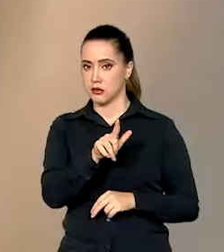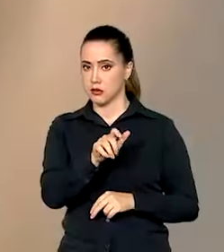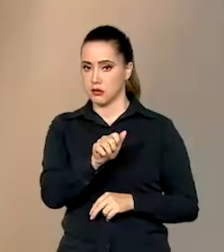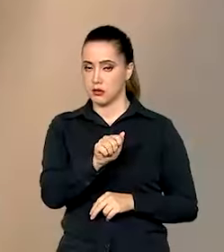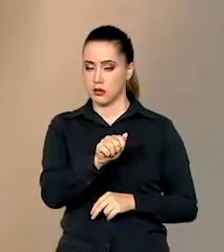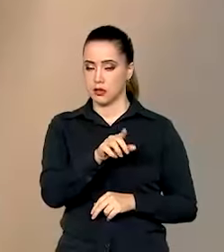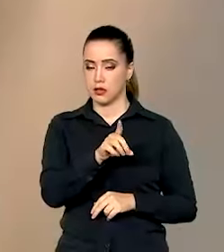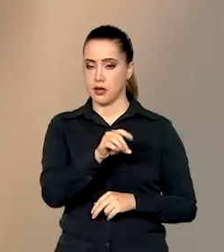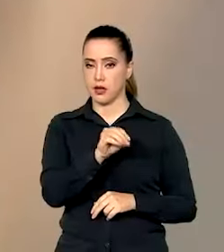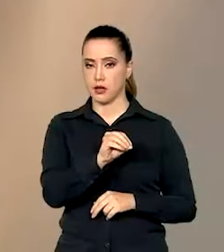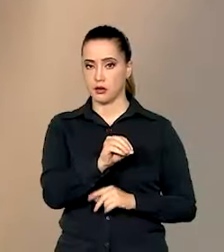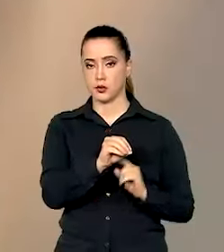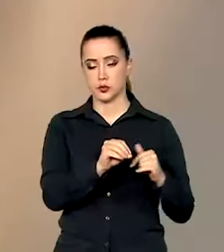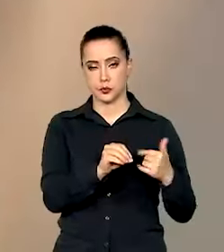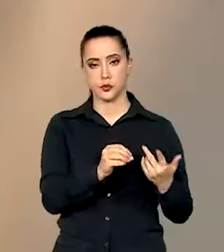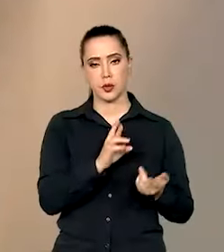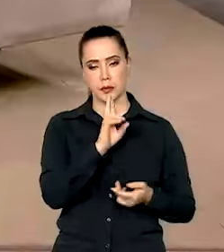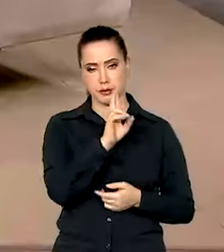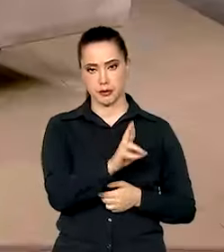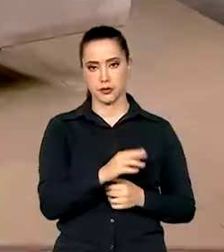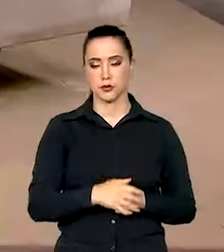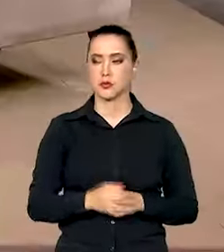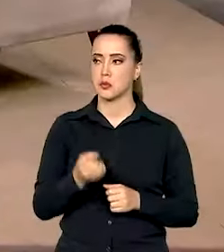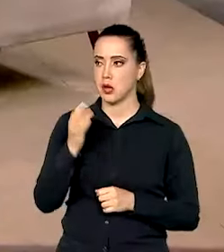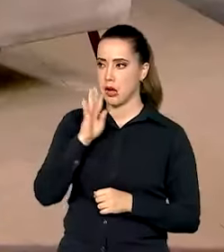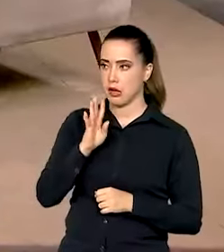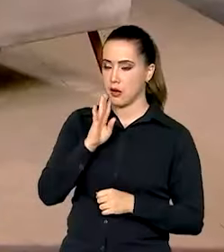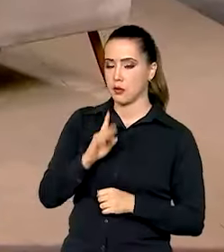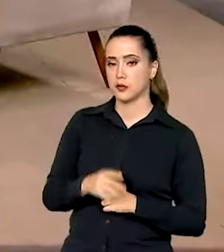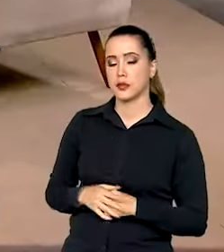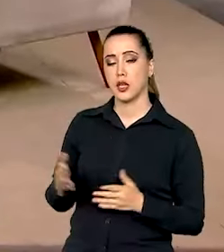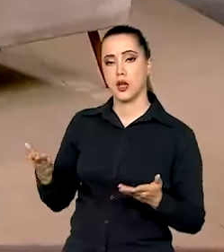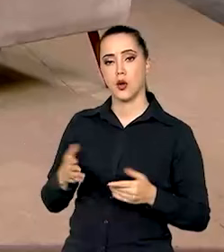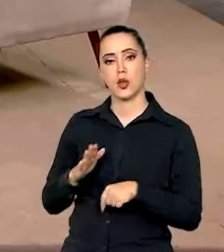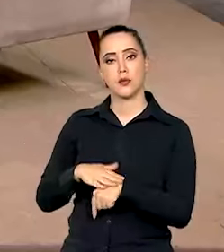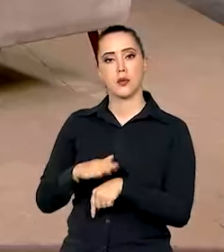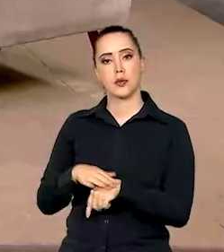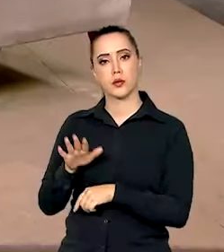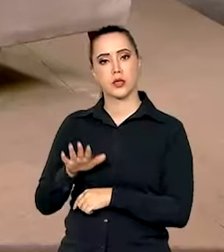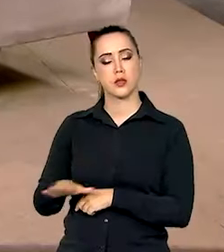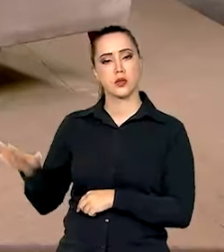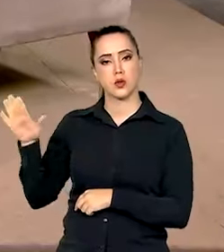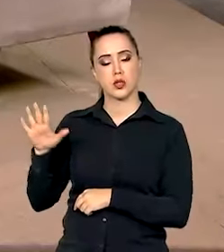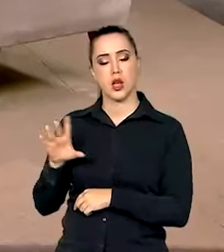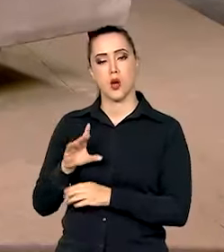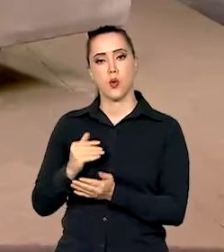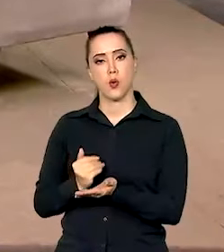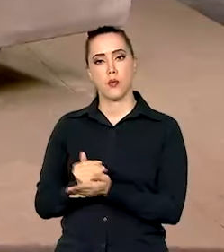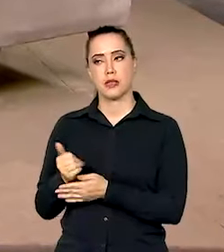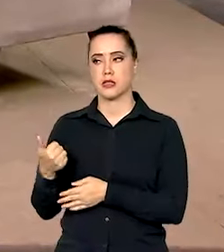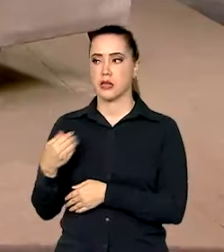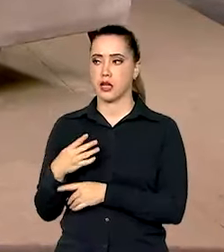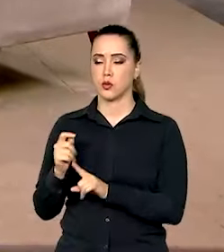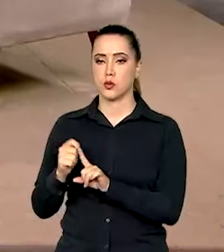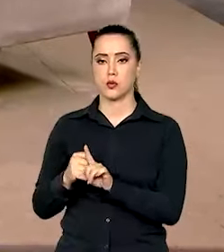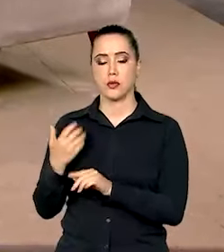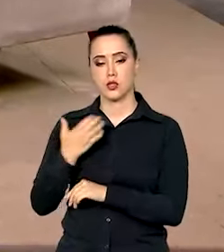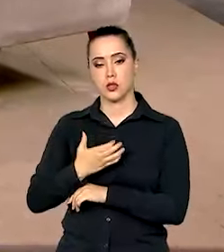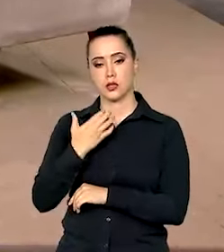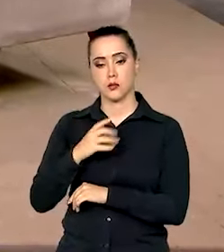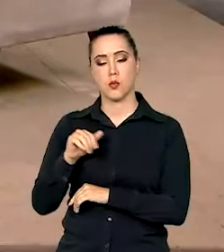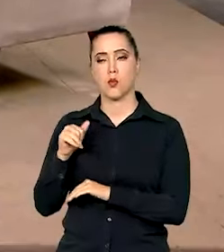da plataforma como um todo. Foi bem bacana. Muito bom. E agora vem, então, a etapa nacional. Começa dia 14 de dezembro, né? Qual